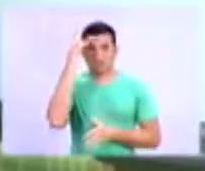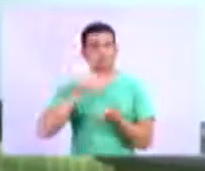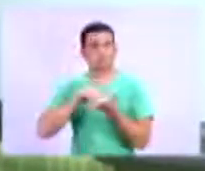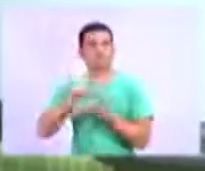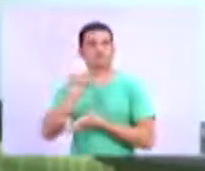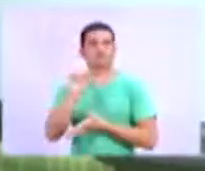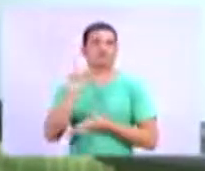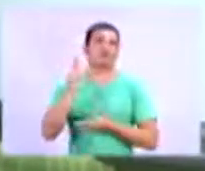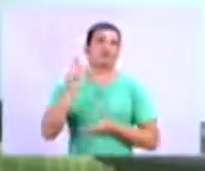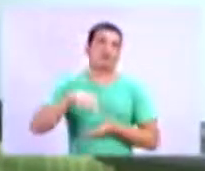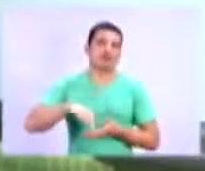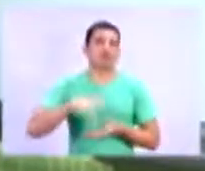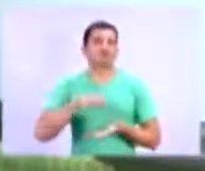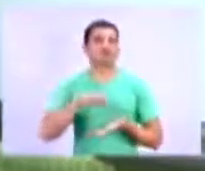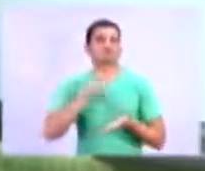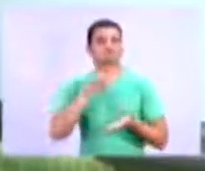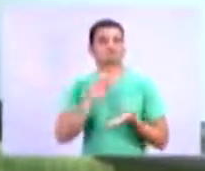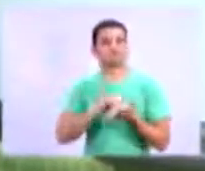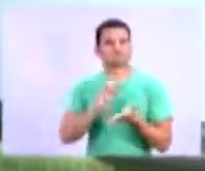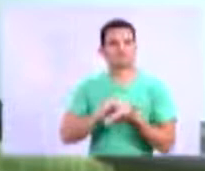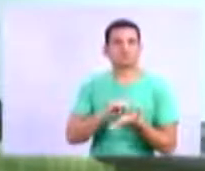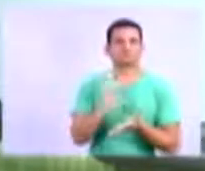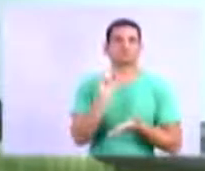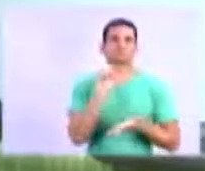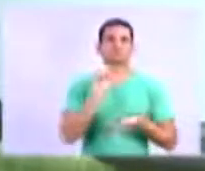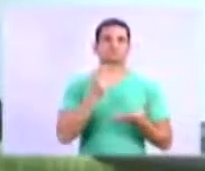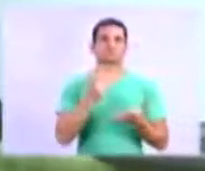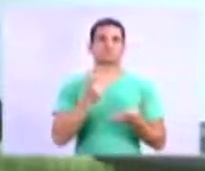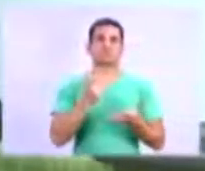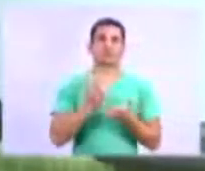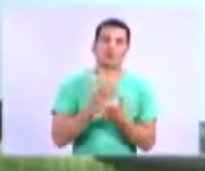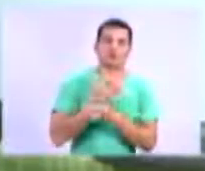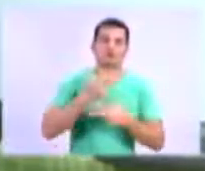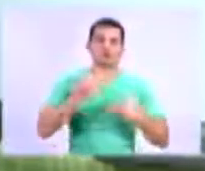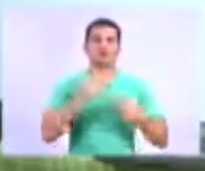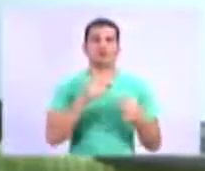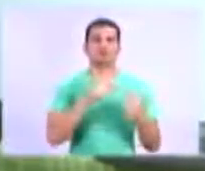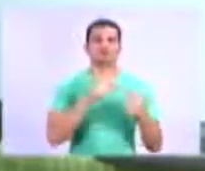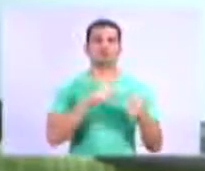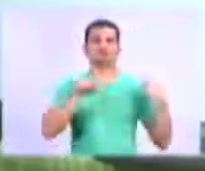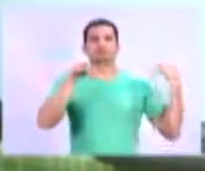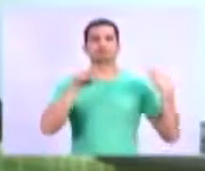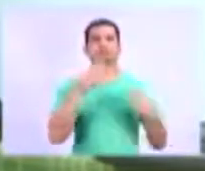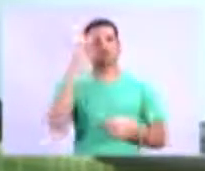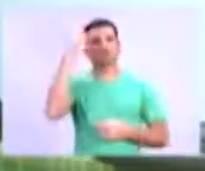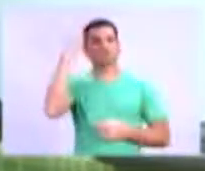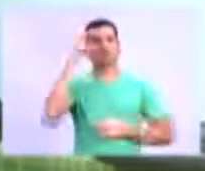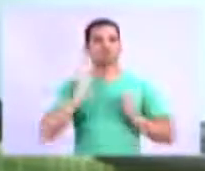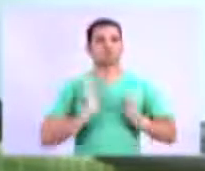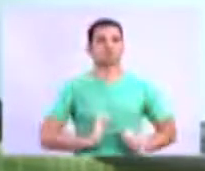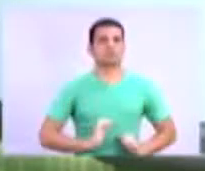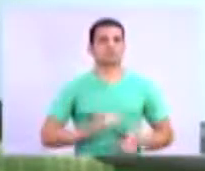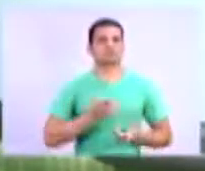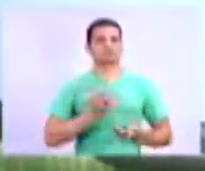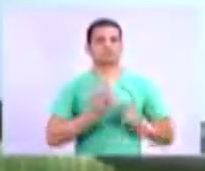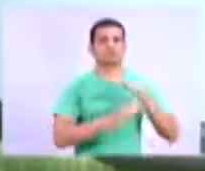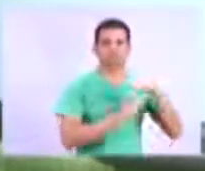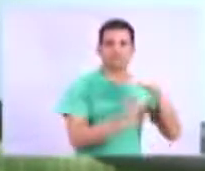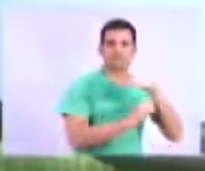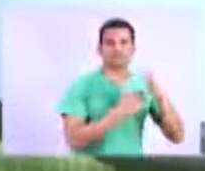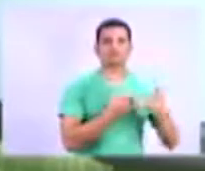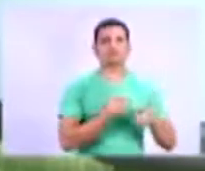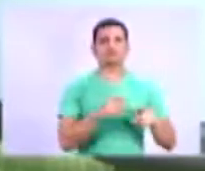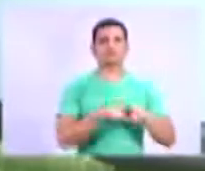algumas condutas que estão em desacordo com a cultura da empresa, com a ética da empresa e com